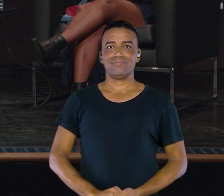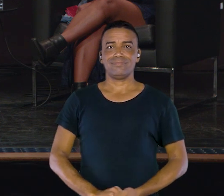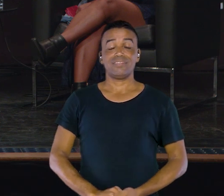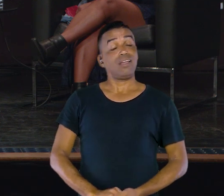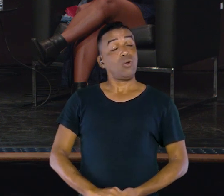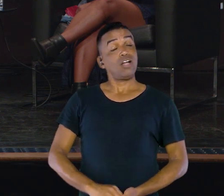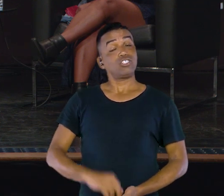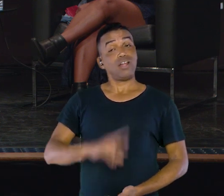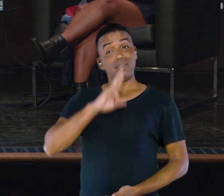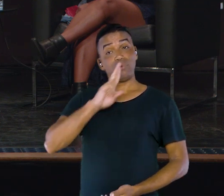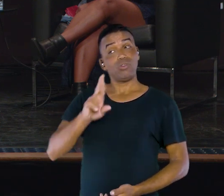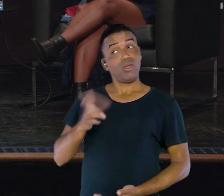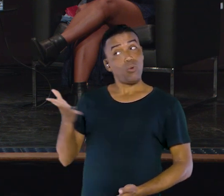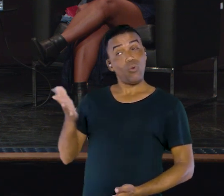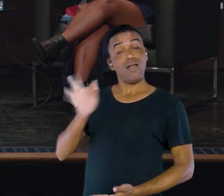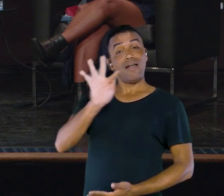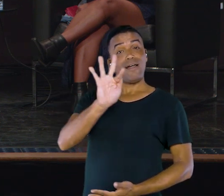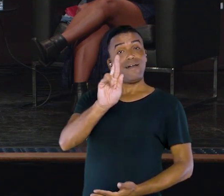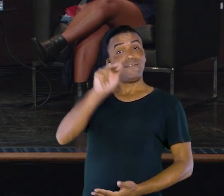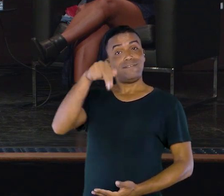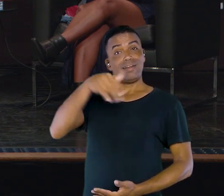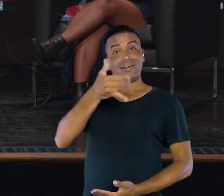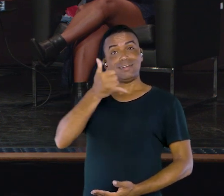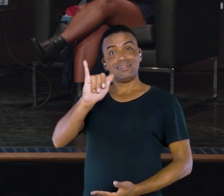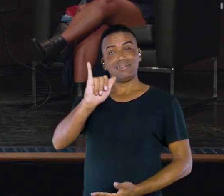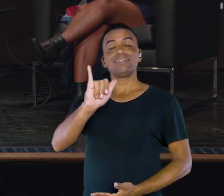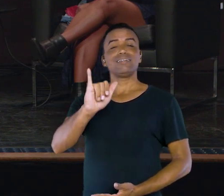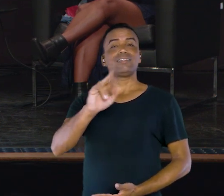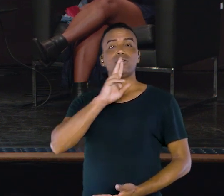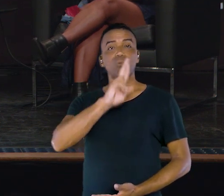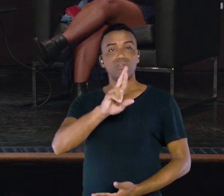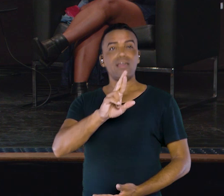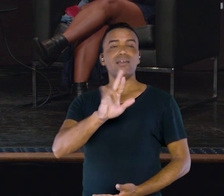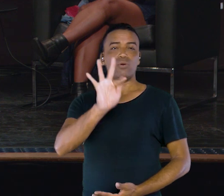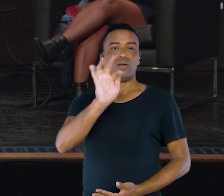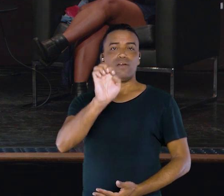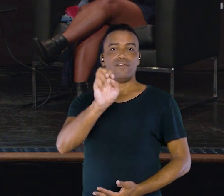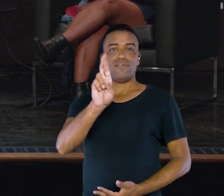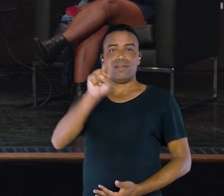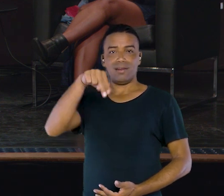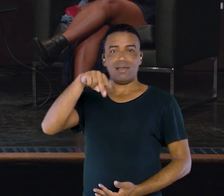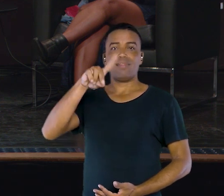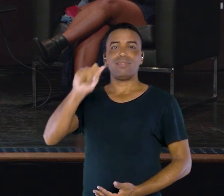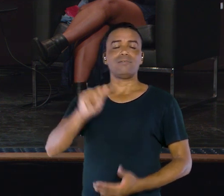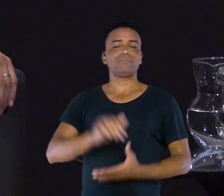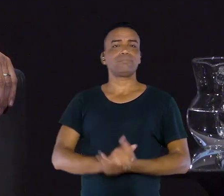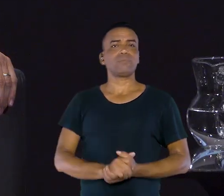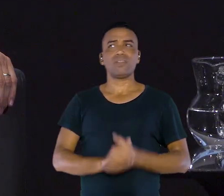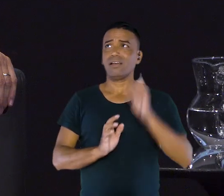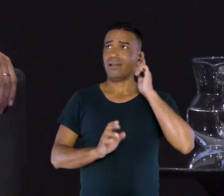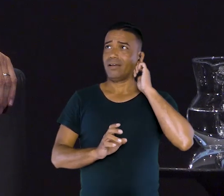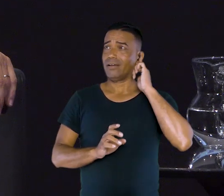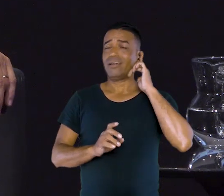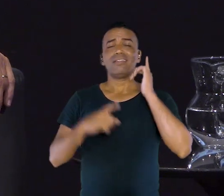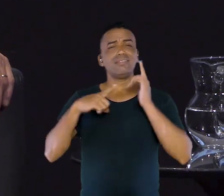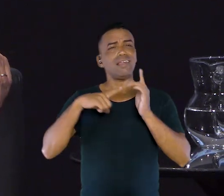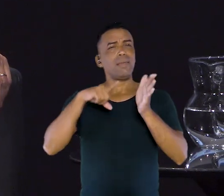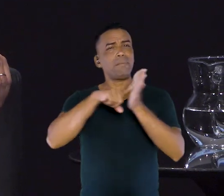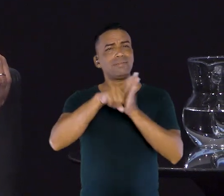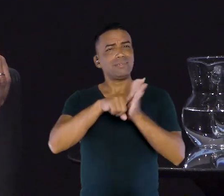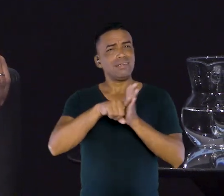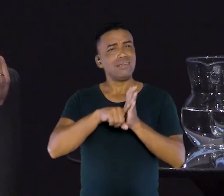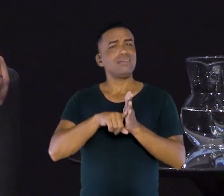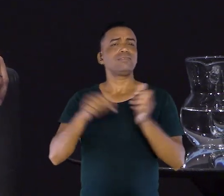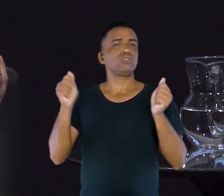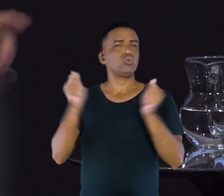Acho que a Fran já te respondeu. Só respondendo ao Fernanda rapidinho, tem um trabalho que eu escrevi com um colega,